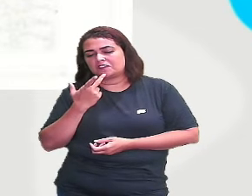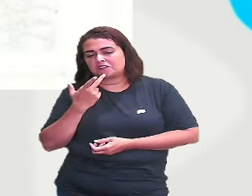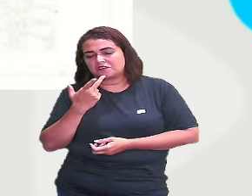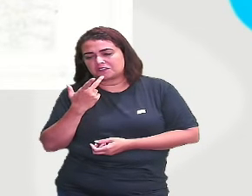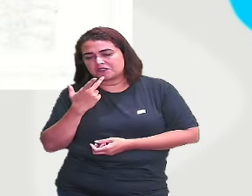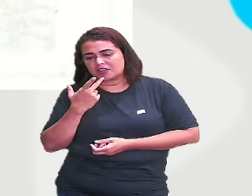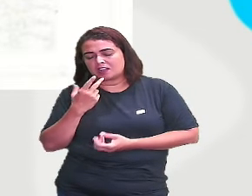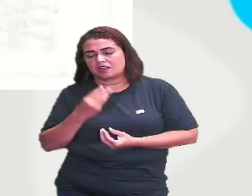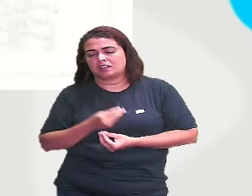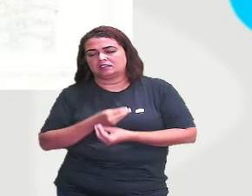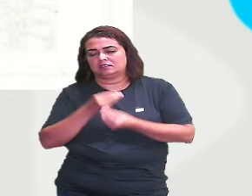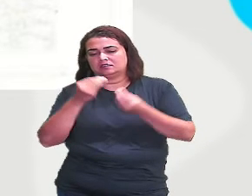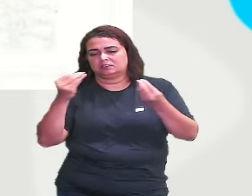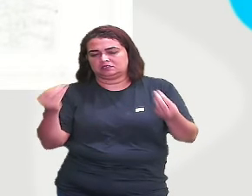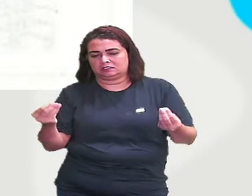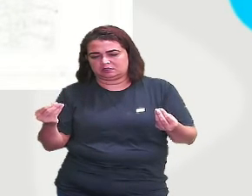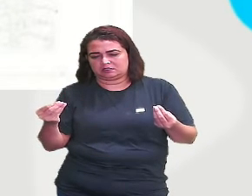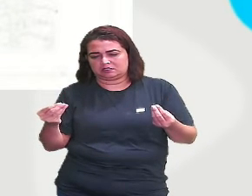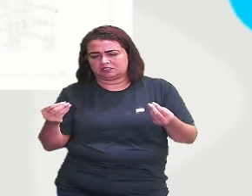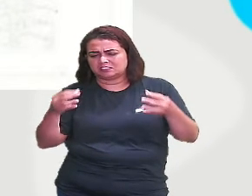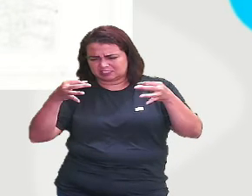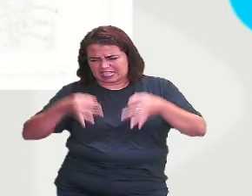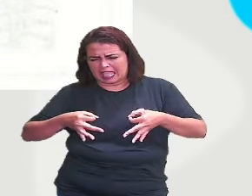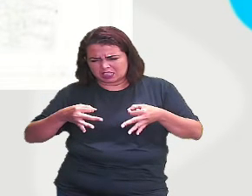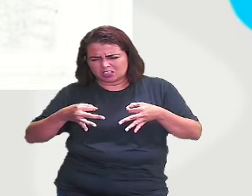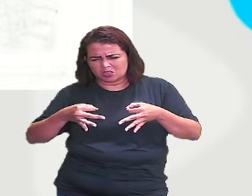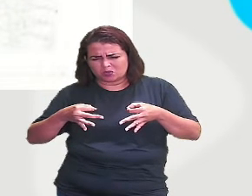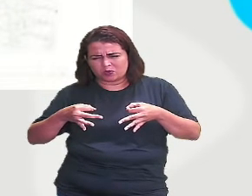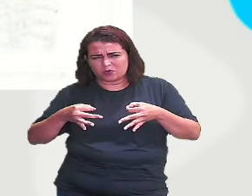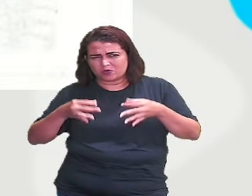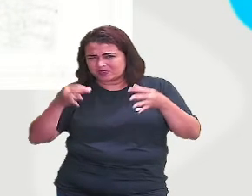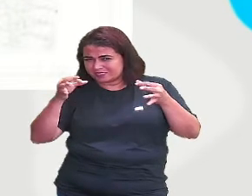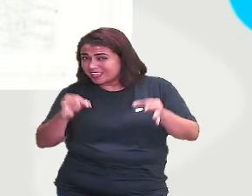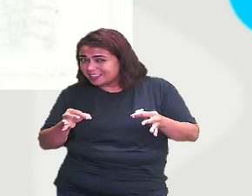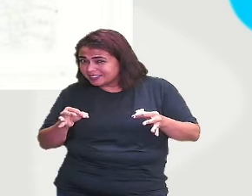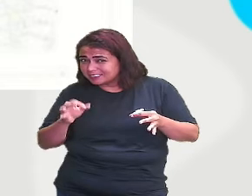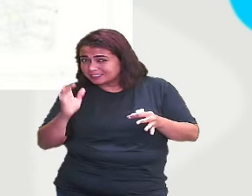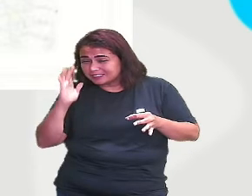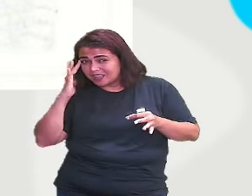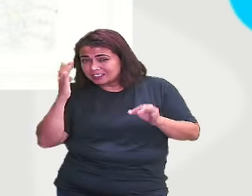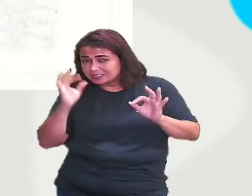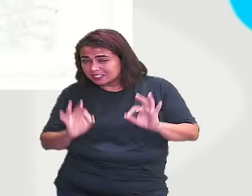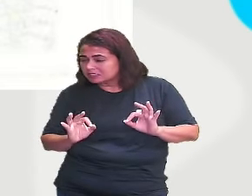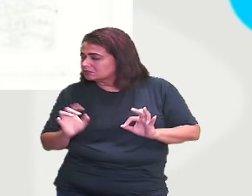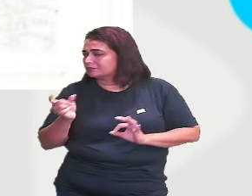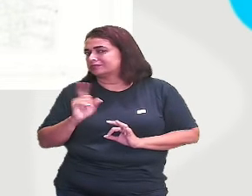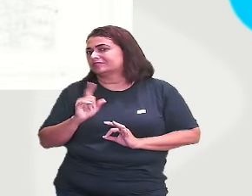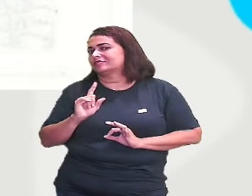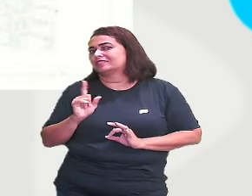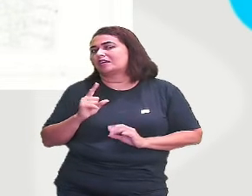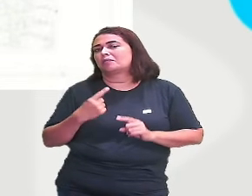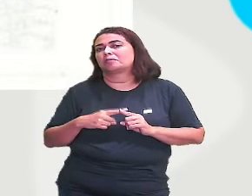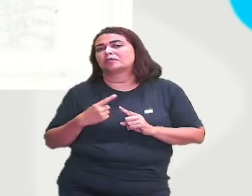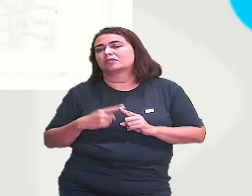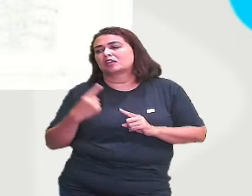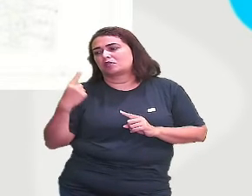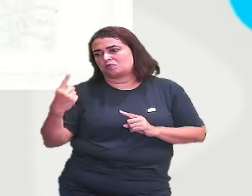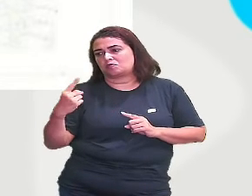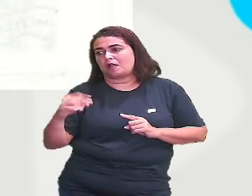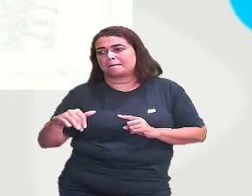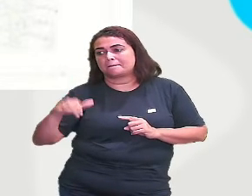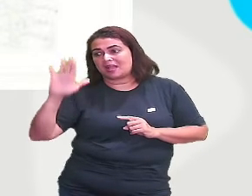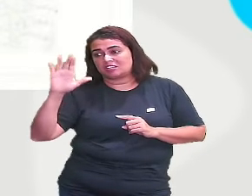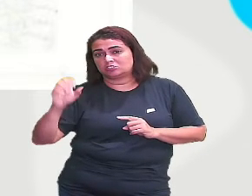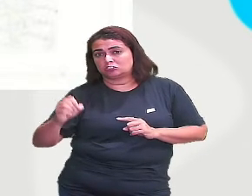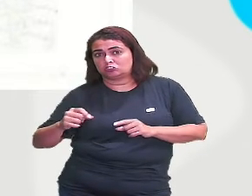que ela fez? Você acha que foi uma troca justa? Eu acho que não foi, porque teve uma sobrinha que ficou com